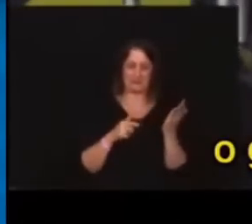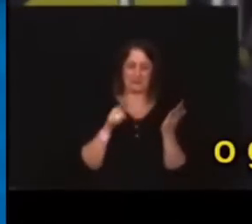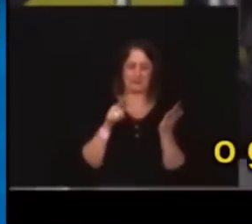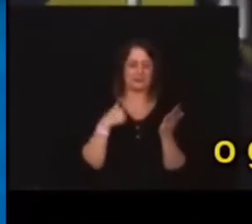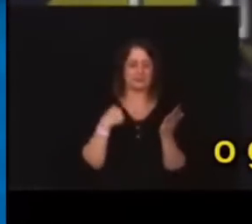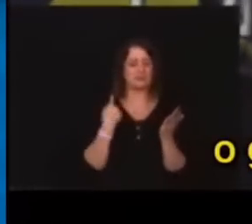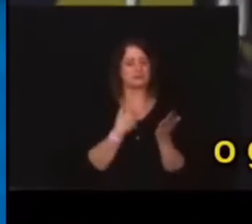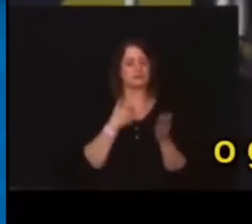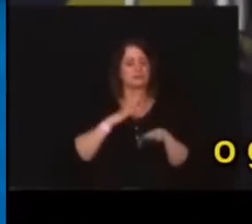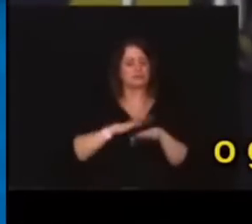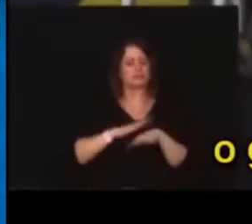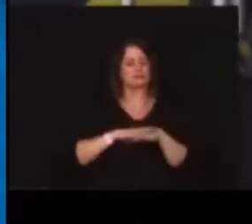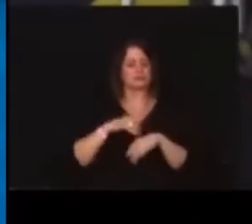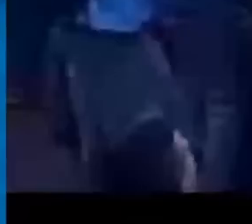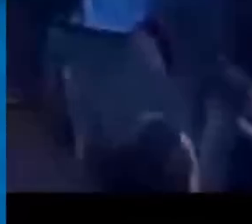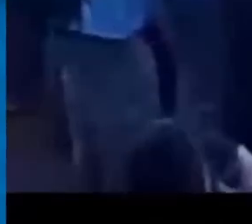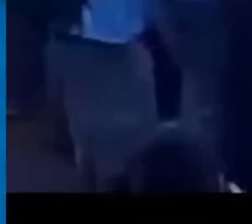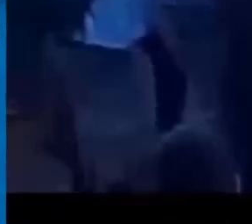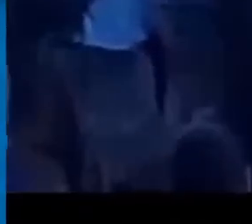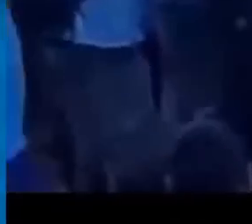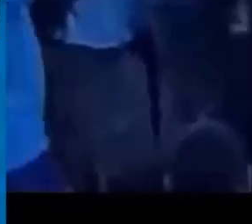que fizeram quando eu passei ali embaixo.